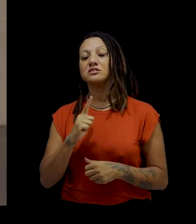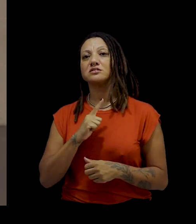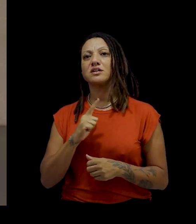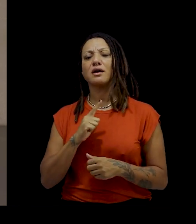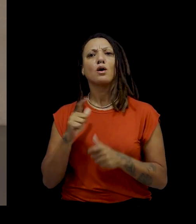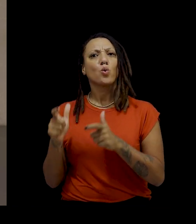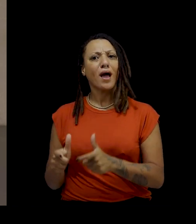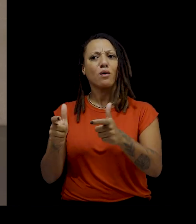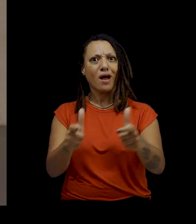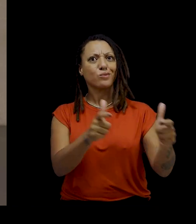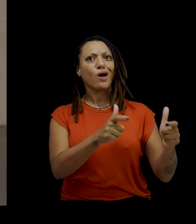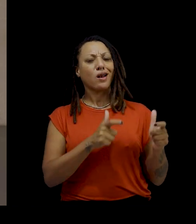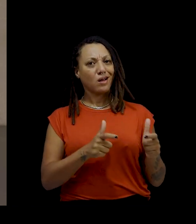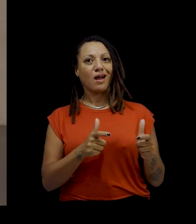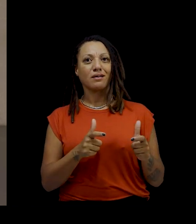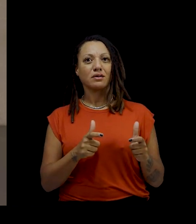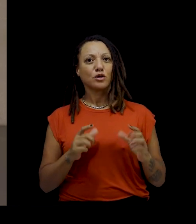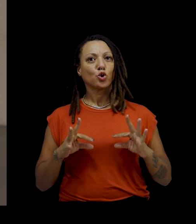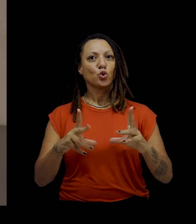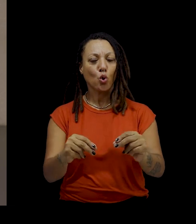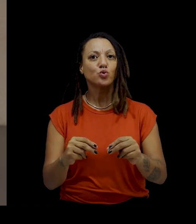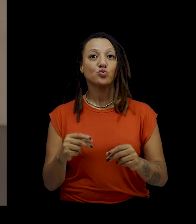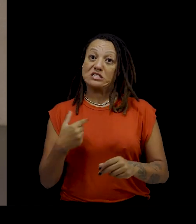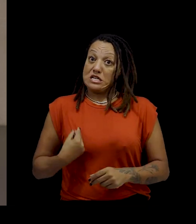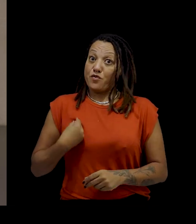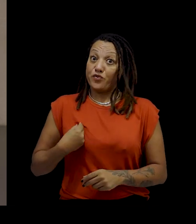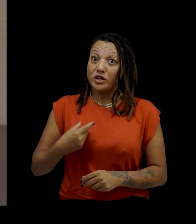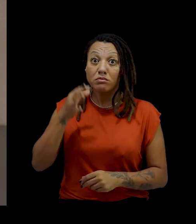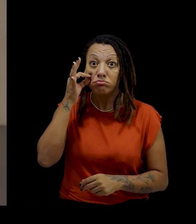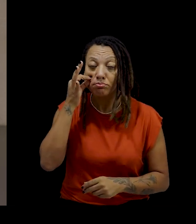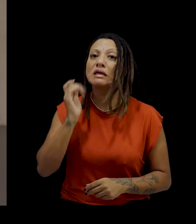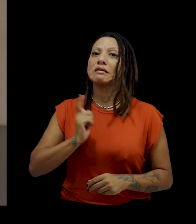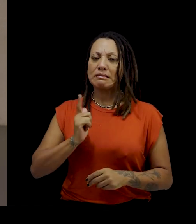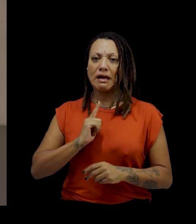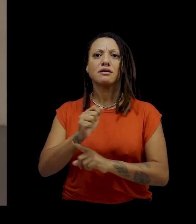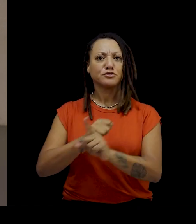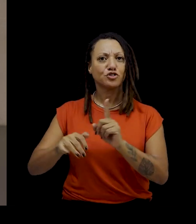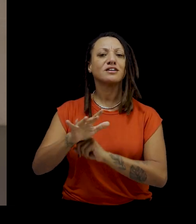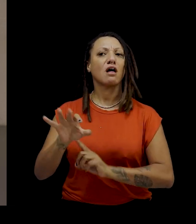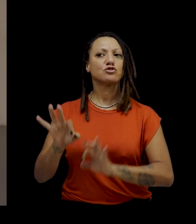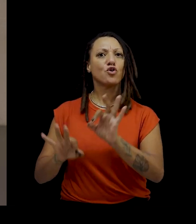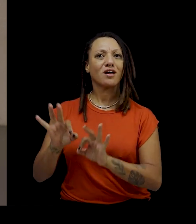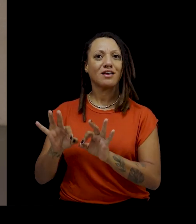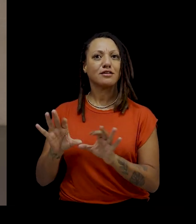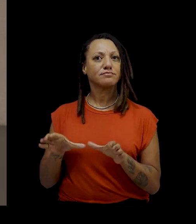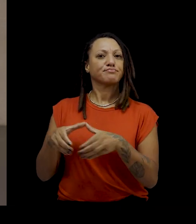assim, todos esses lugares têm, todos os lugares onde eu passei, existe uma